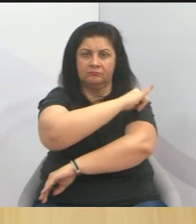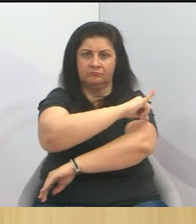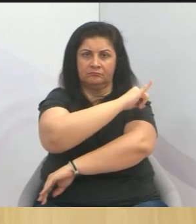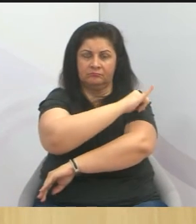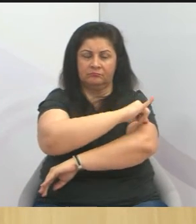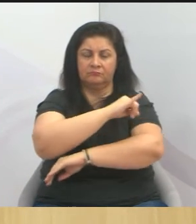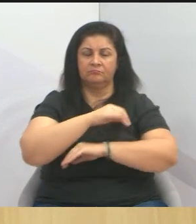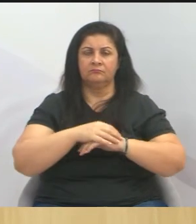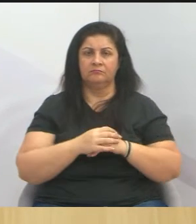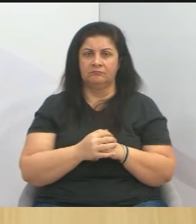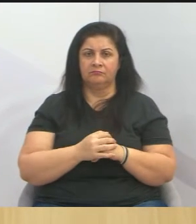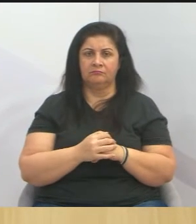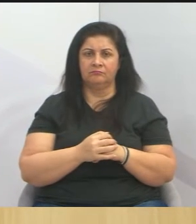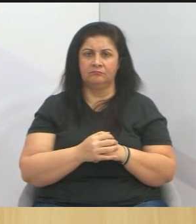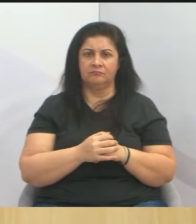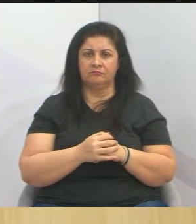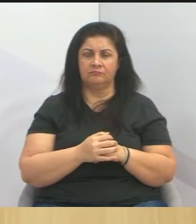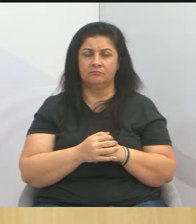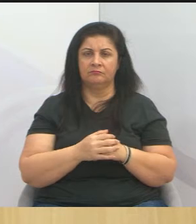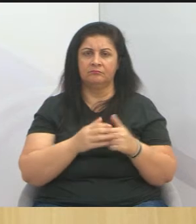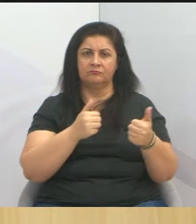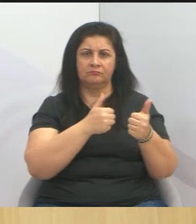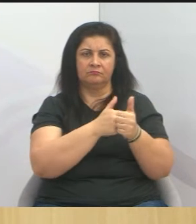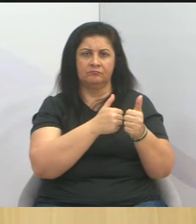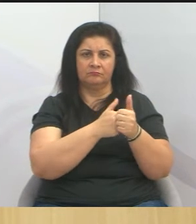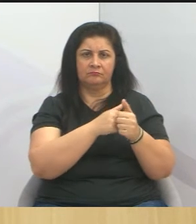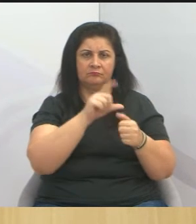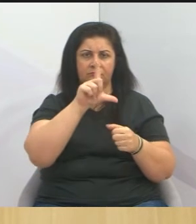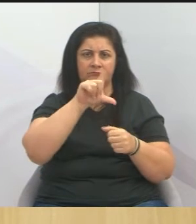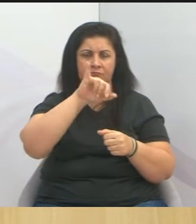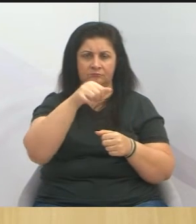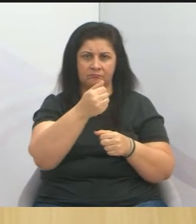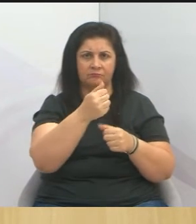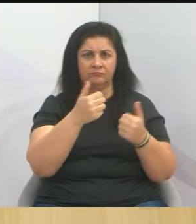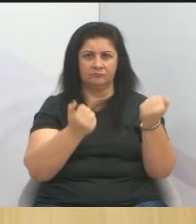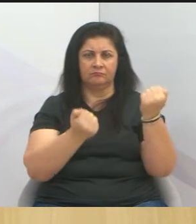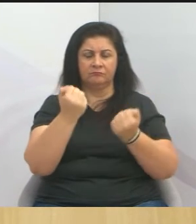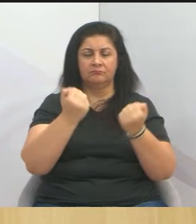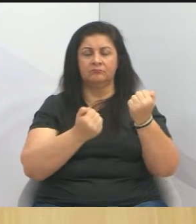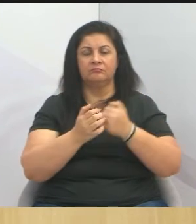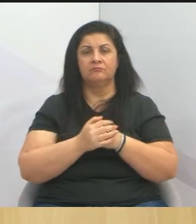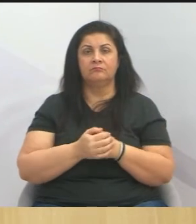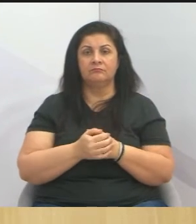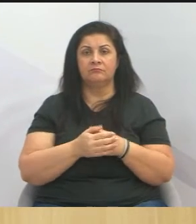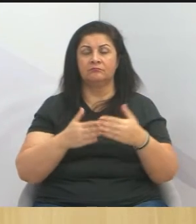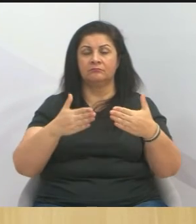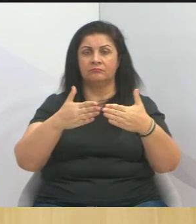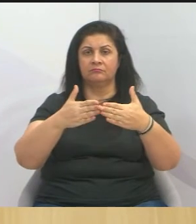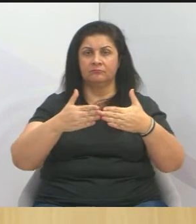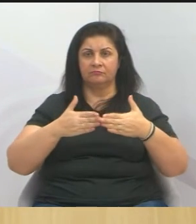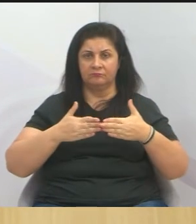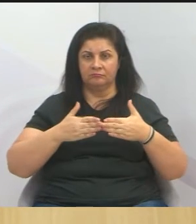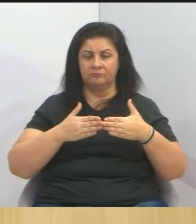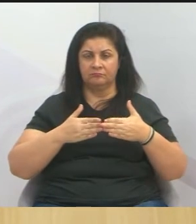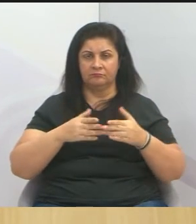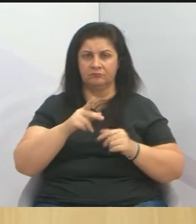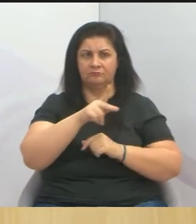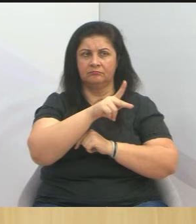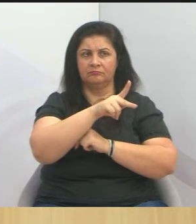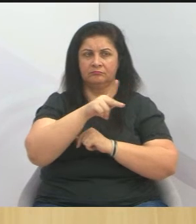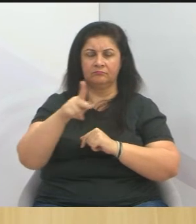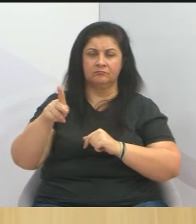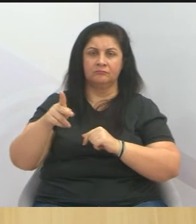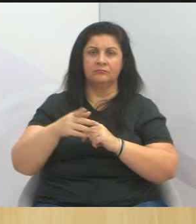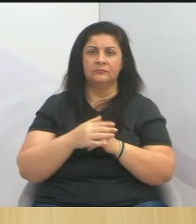na altura da Concessionária Capricho Jacareí o requeremos ao excelentíssimo senhor